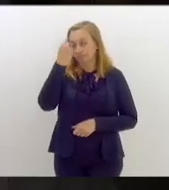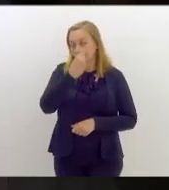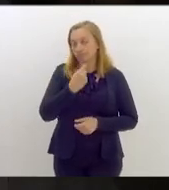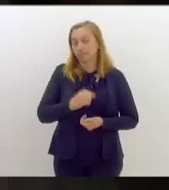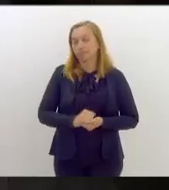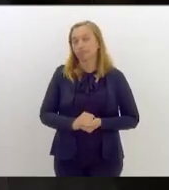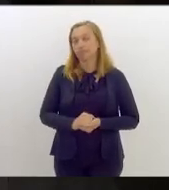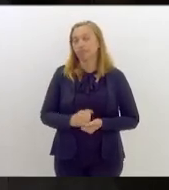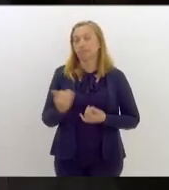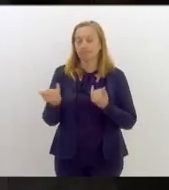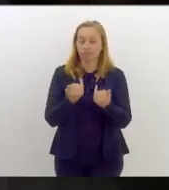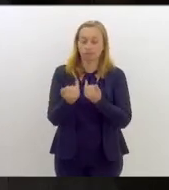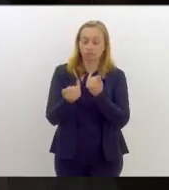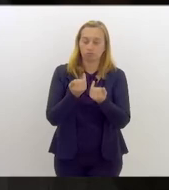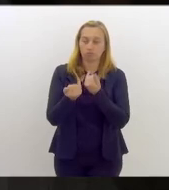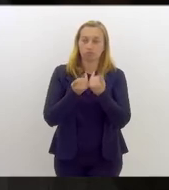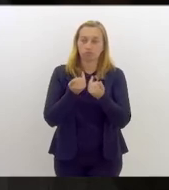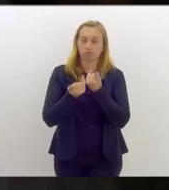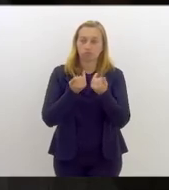muitas notícias